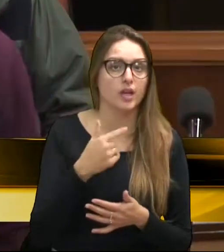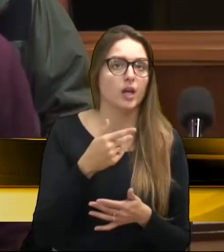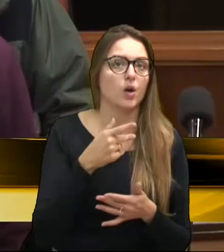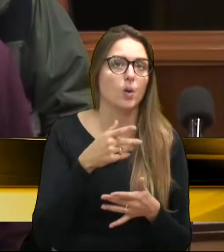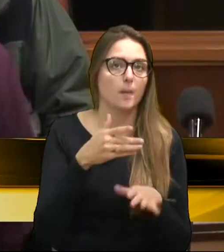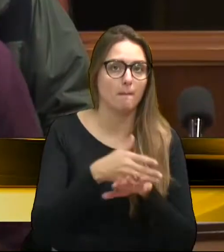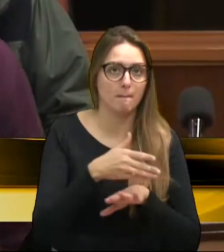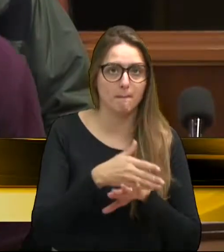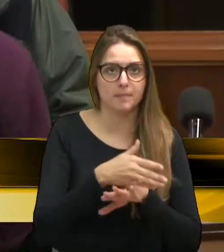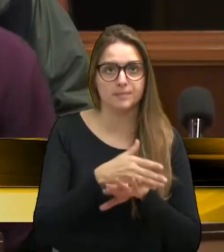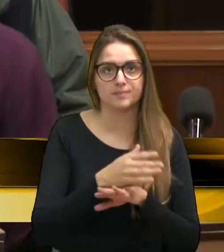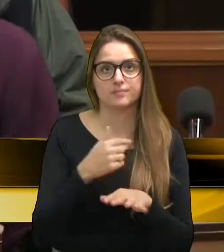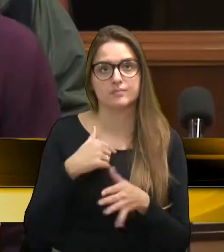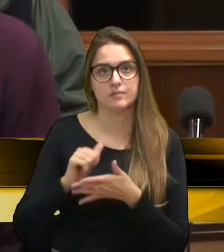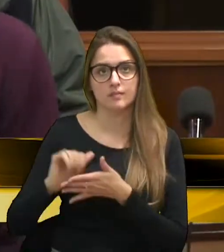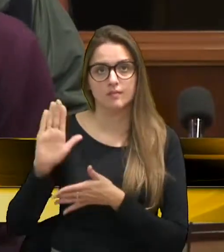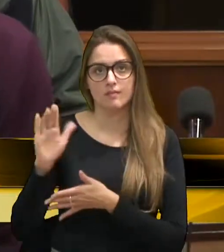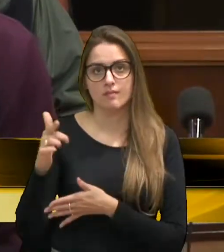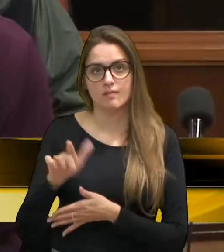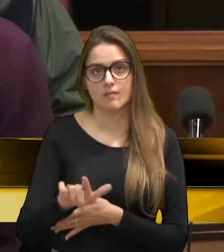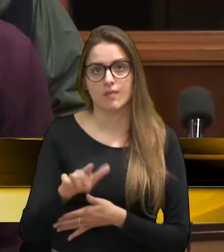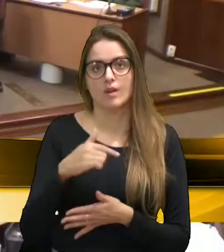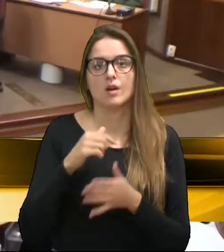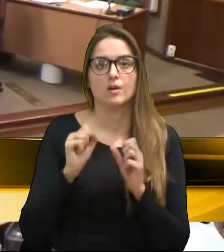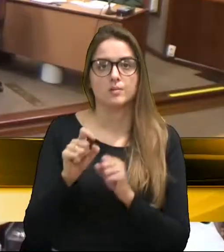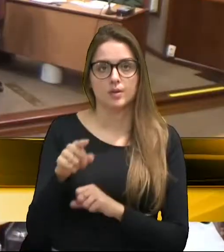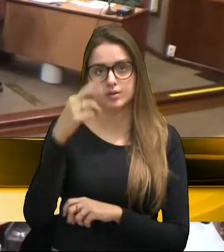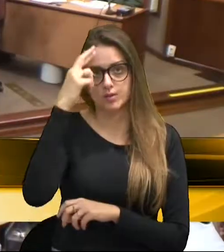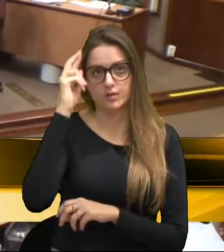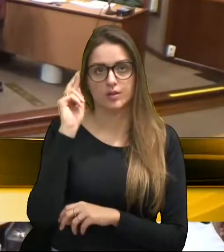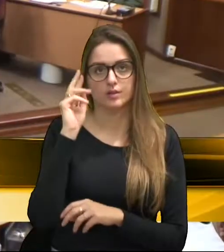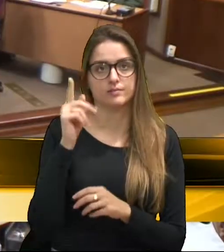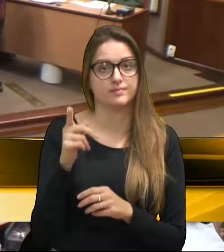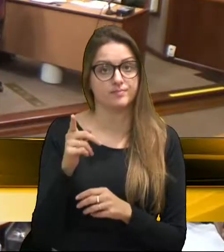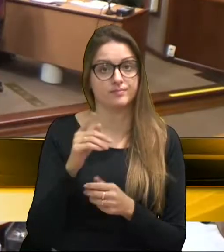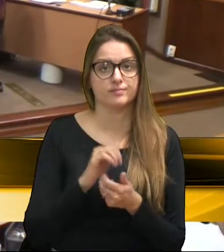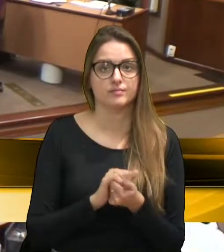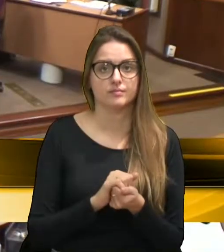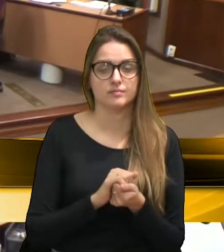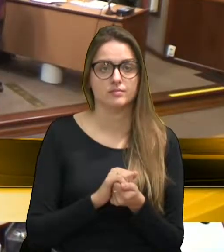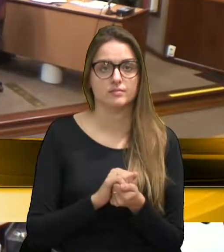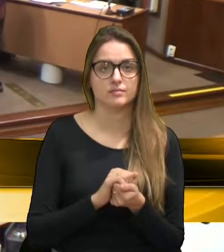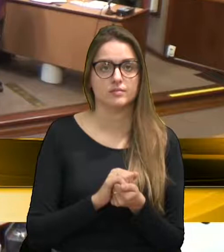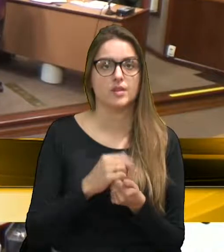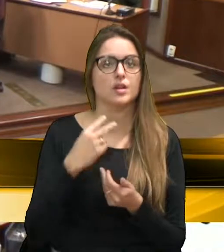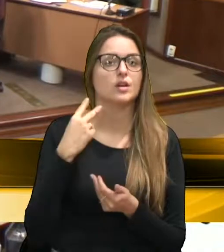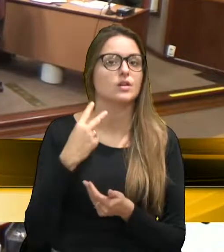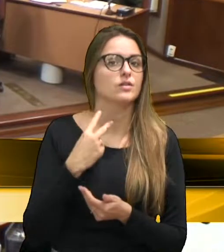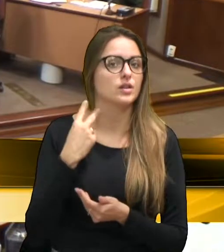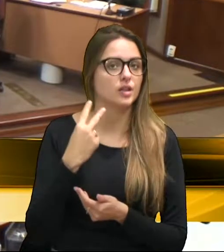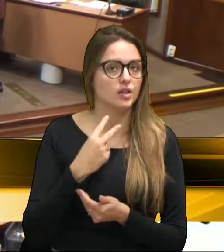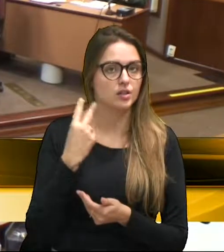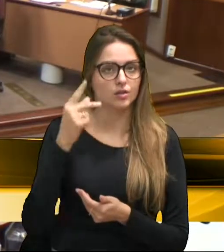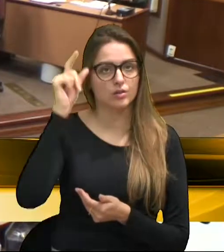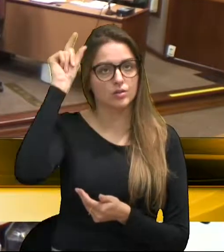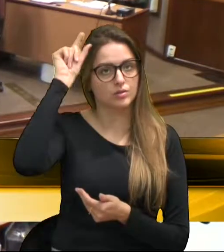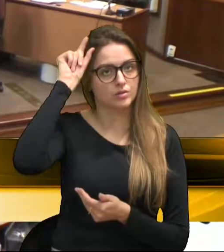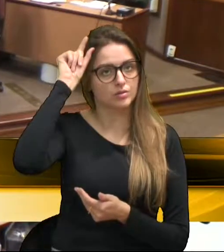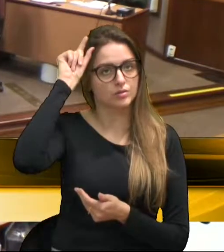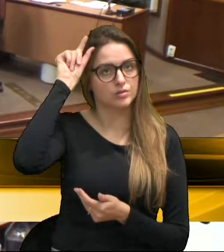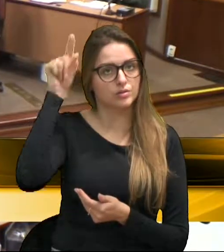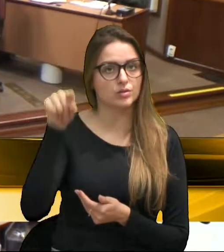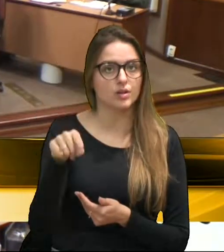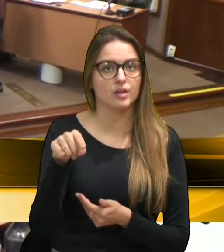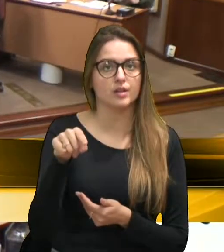de ordem, senhor presidente. Questão de ordem, vereador. O vereador busque os anais da